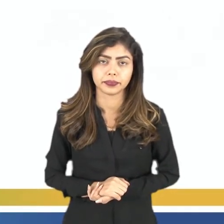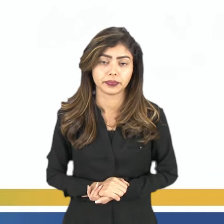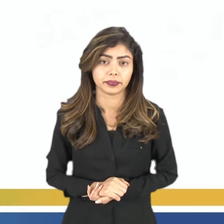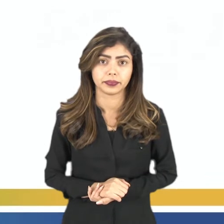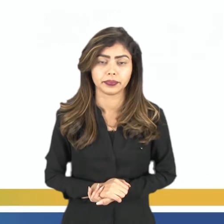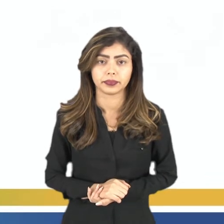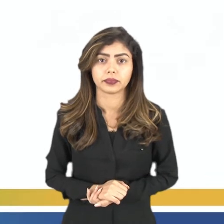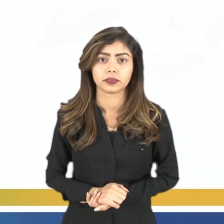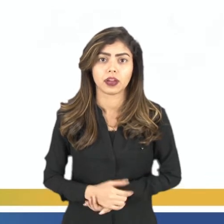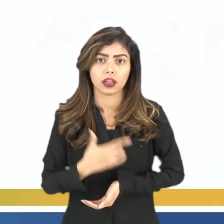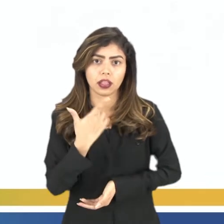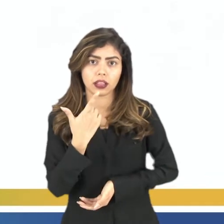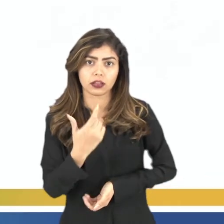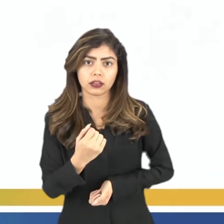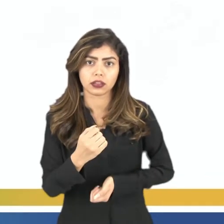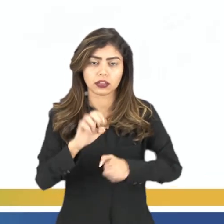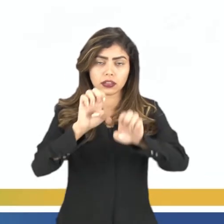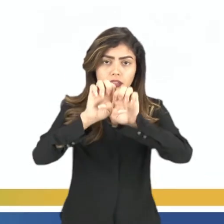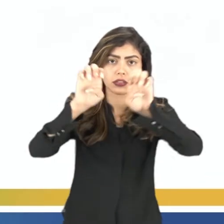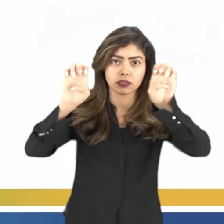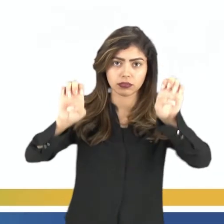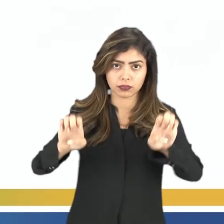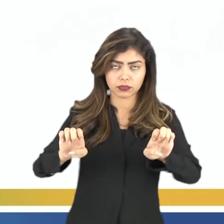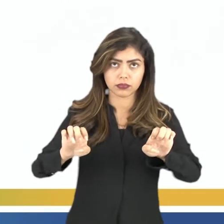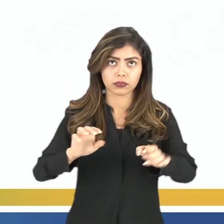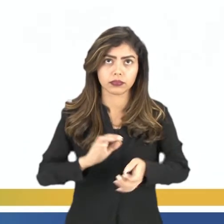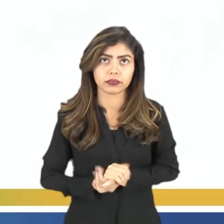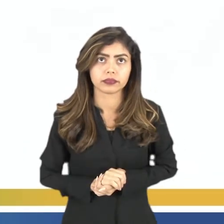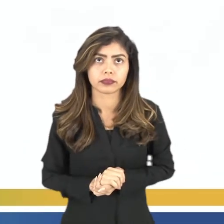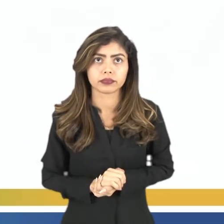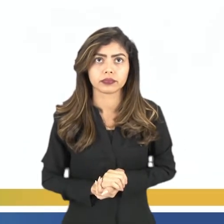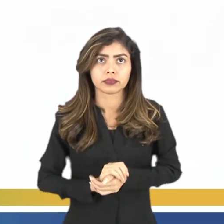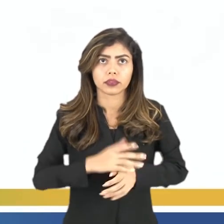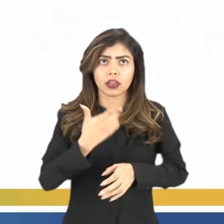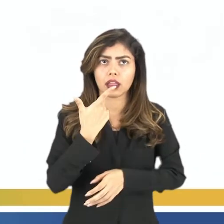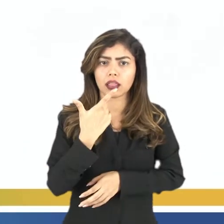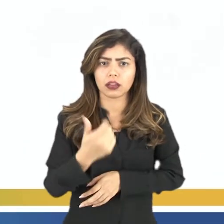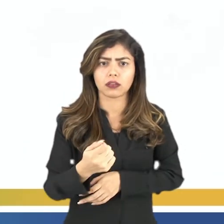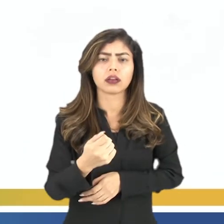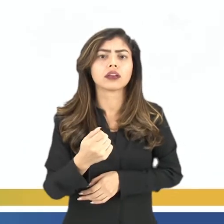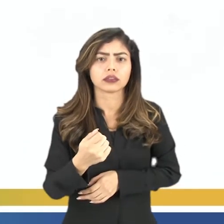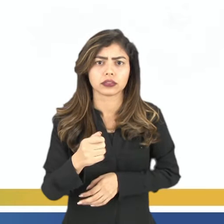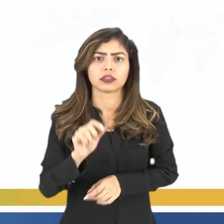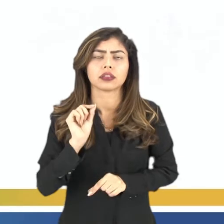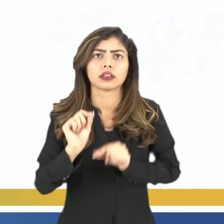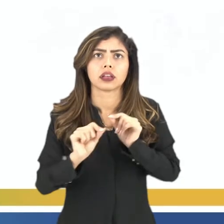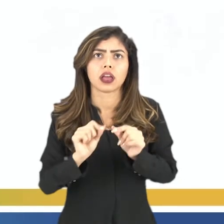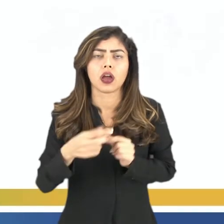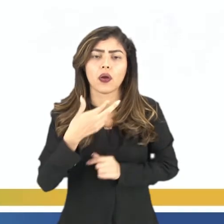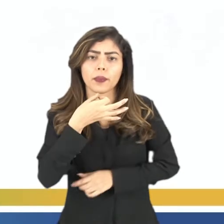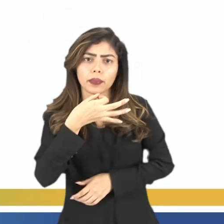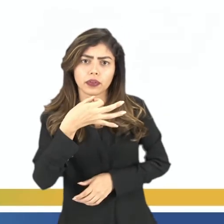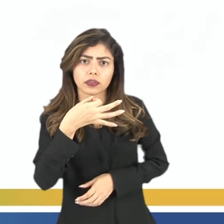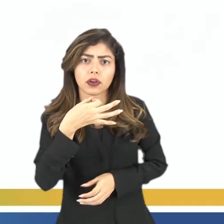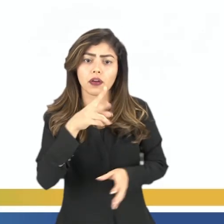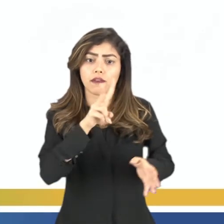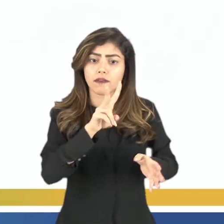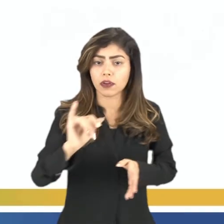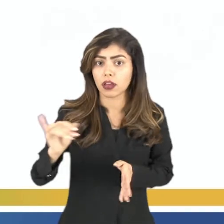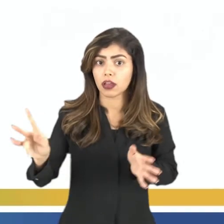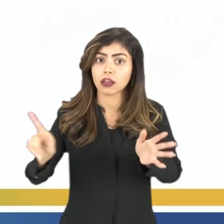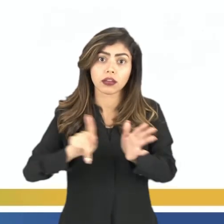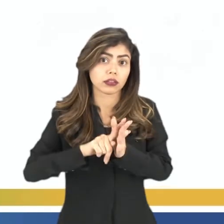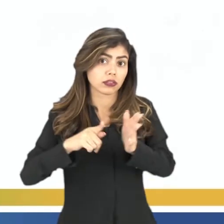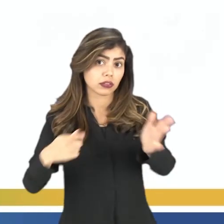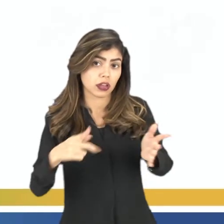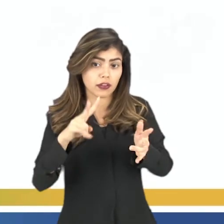Então, linguagem e a estrutura, tá? A linguagem, o artigo de opinião, quando vai para o jornal, ele